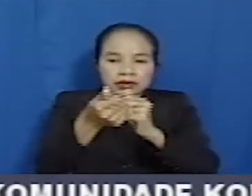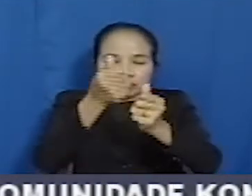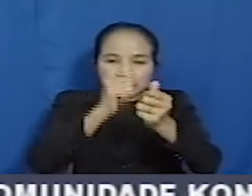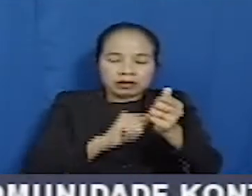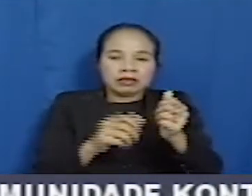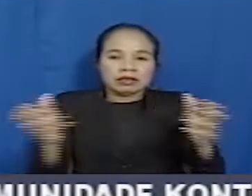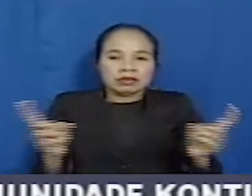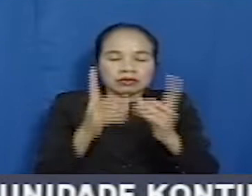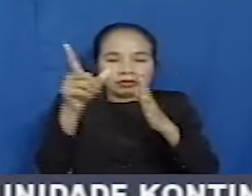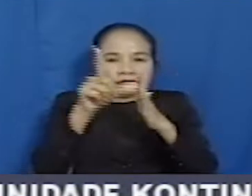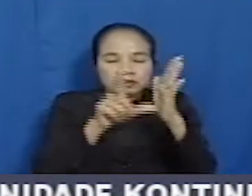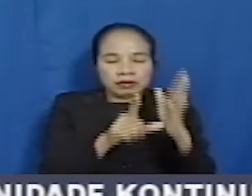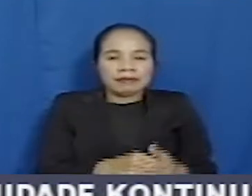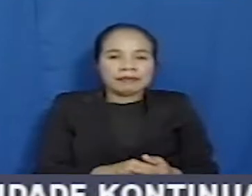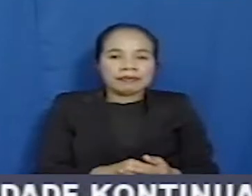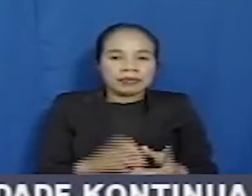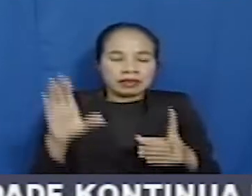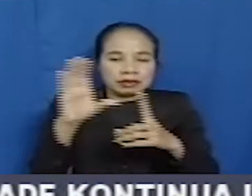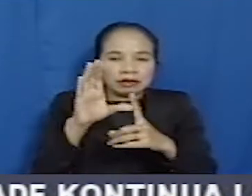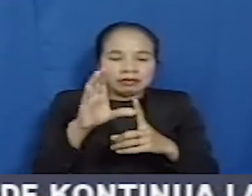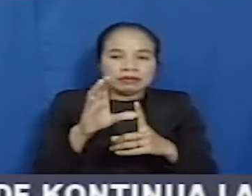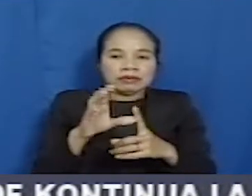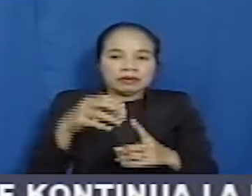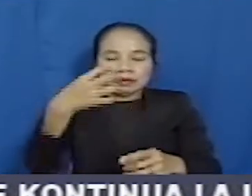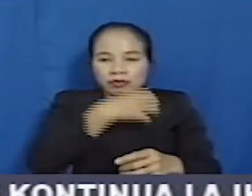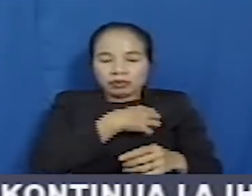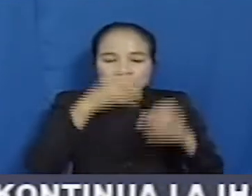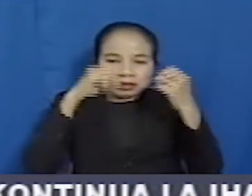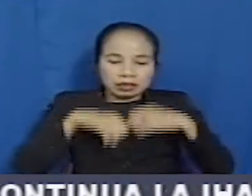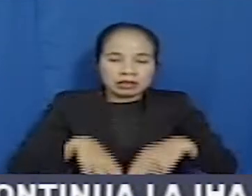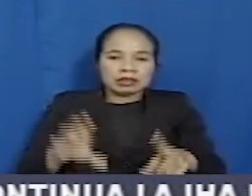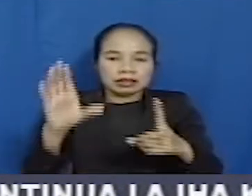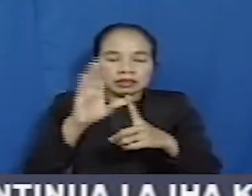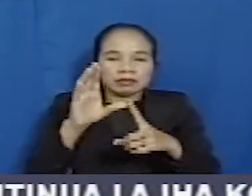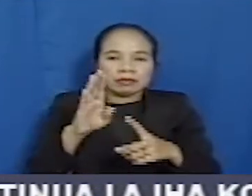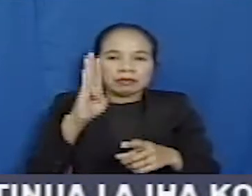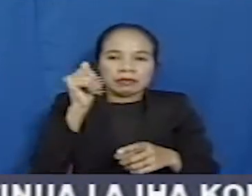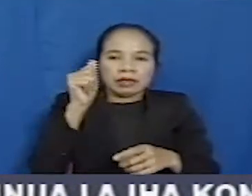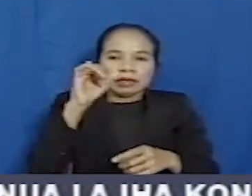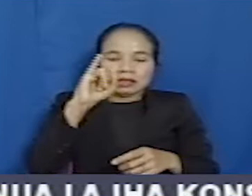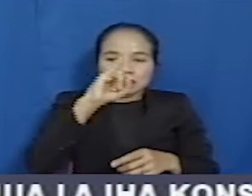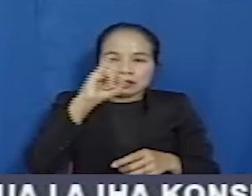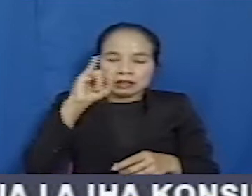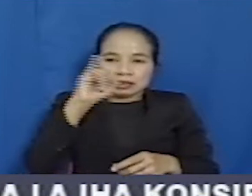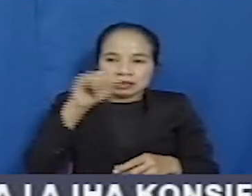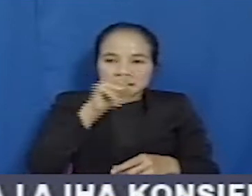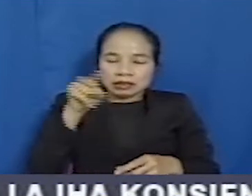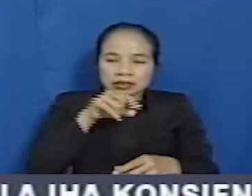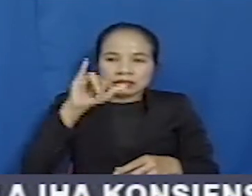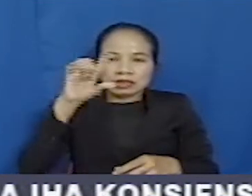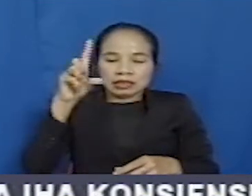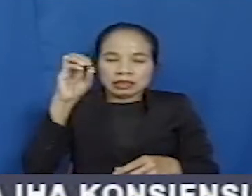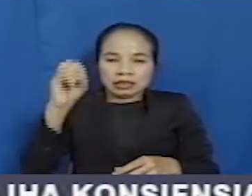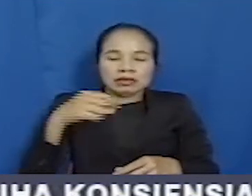lei. Comandante Unidade de Polícia Marítima, Superintendente Basílio de Jesus, confirma cada semana